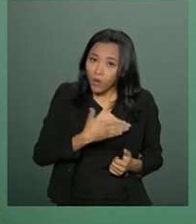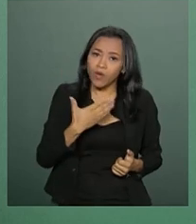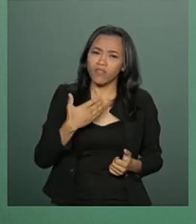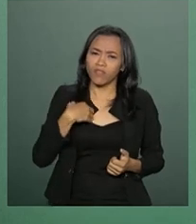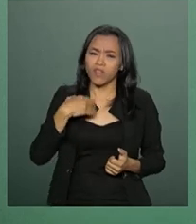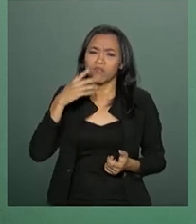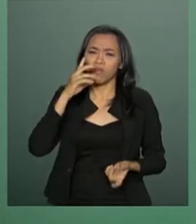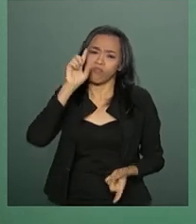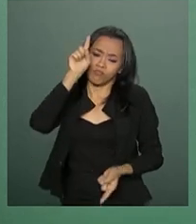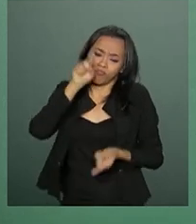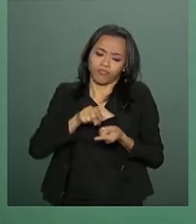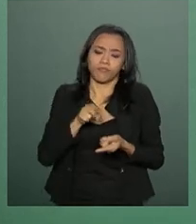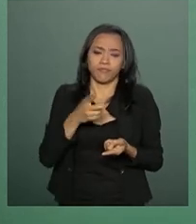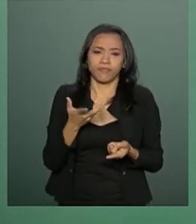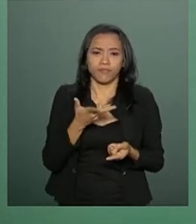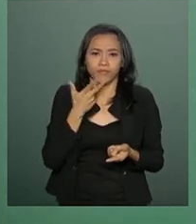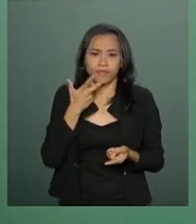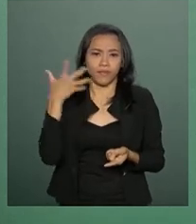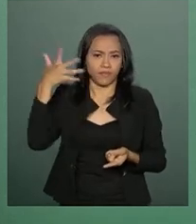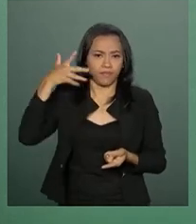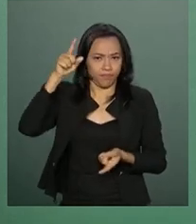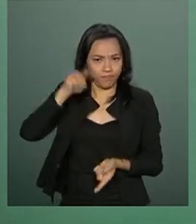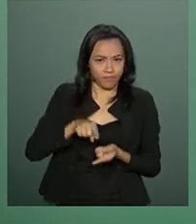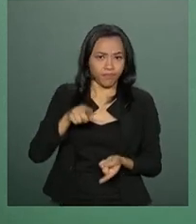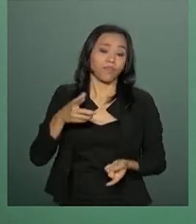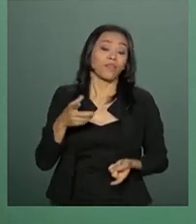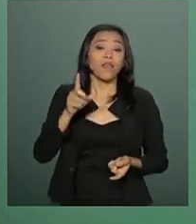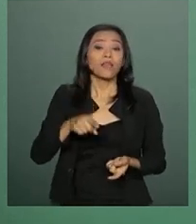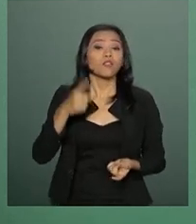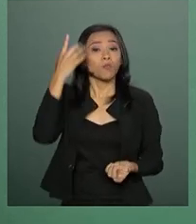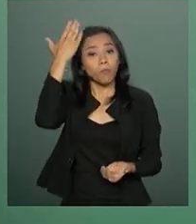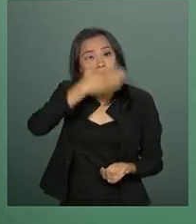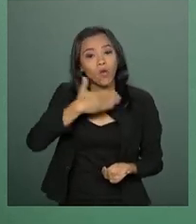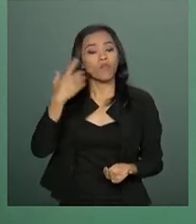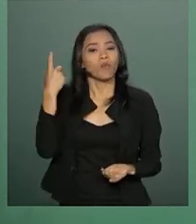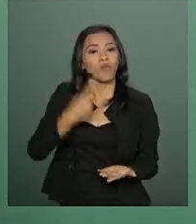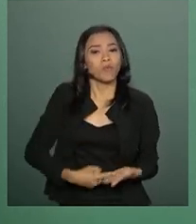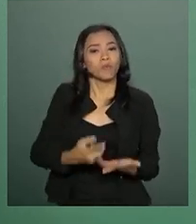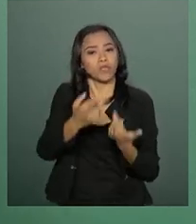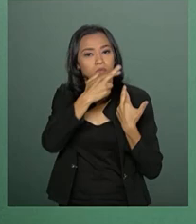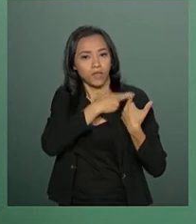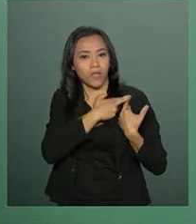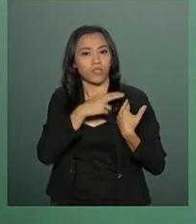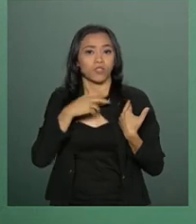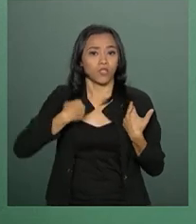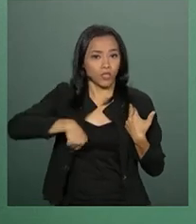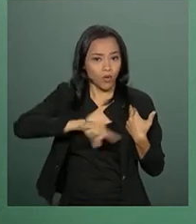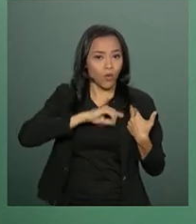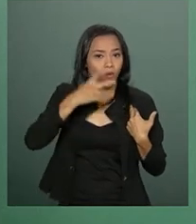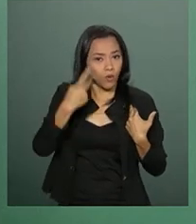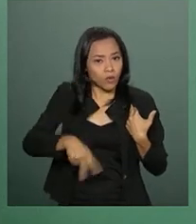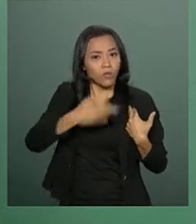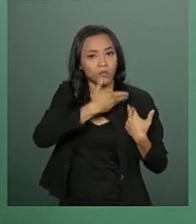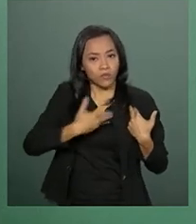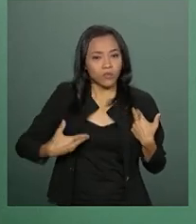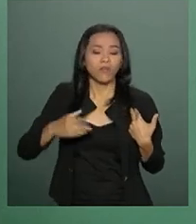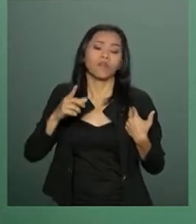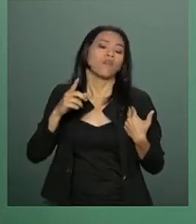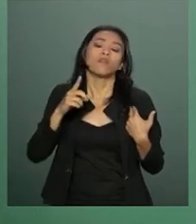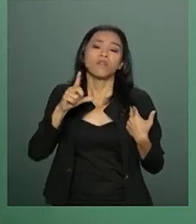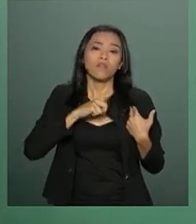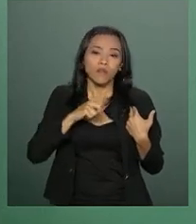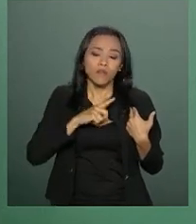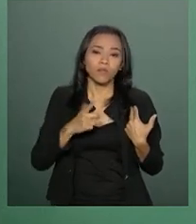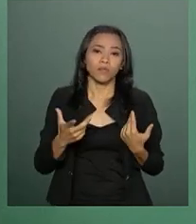suas palavras nem comprovar a seriedade ea responsabilidade com que nós conduzimos estas questões e para mim